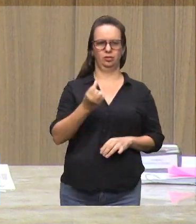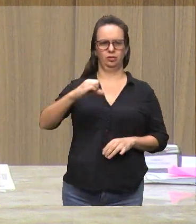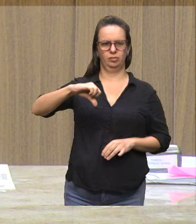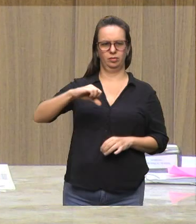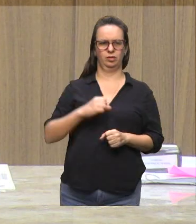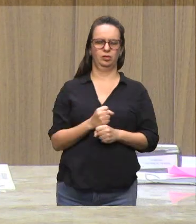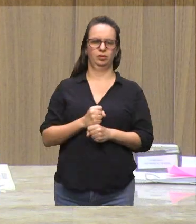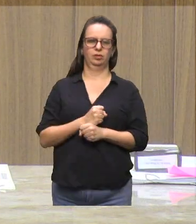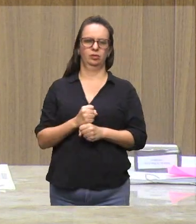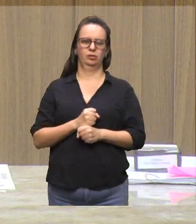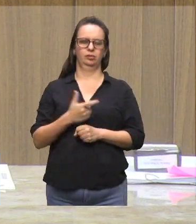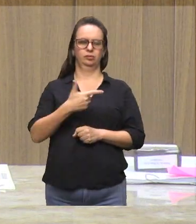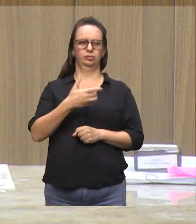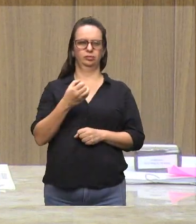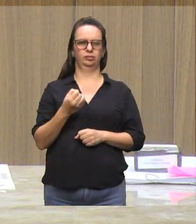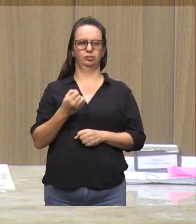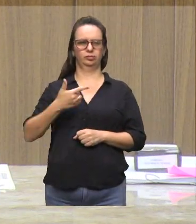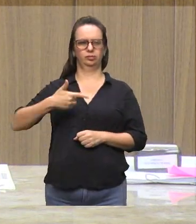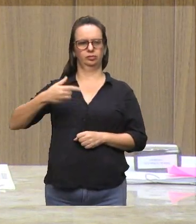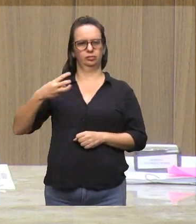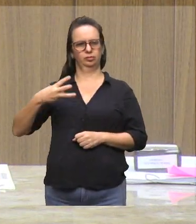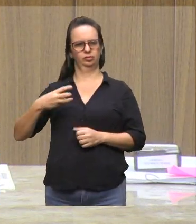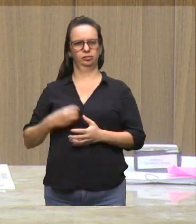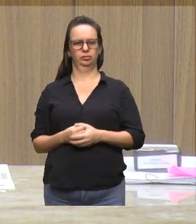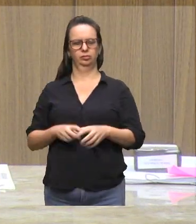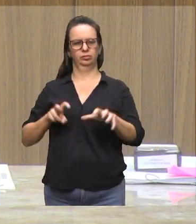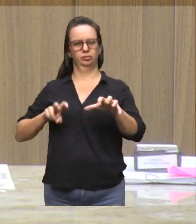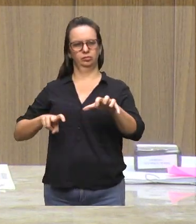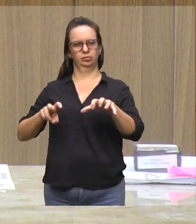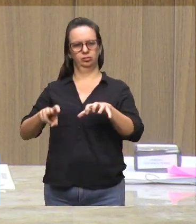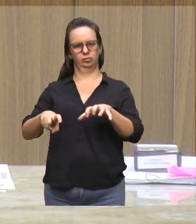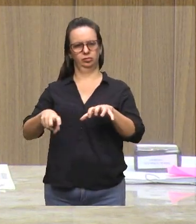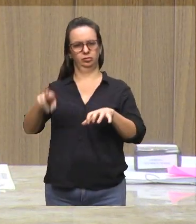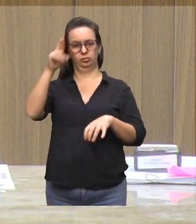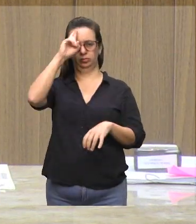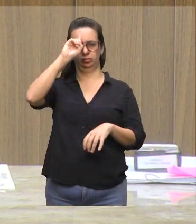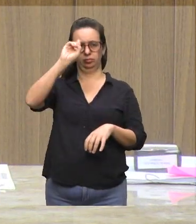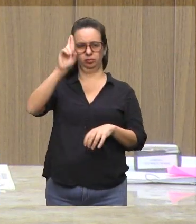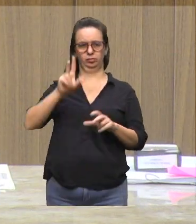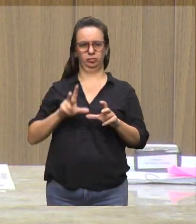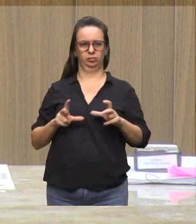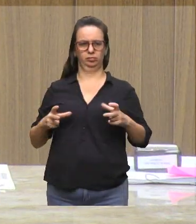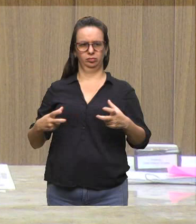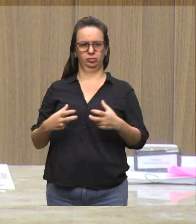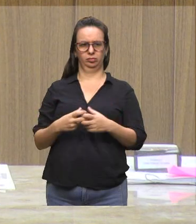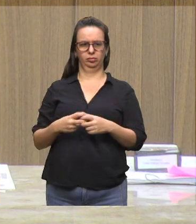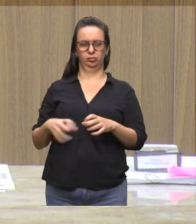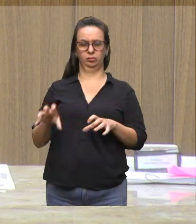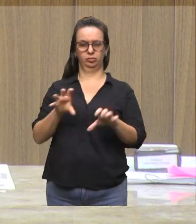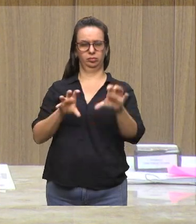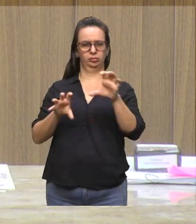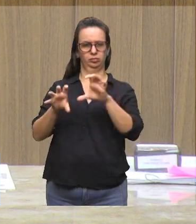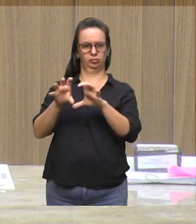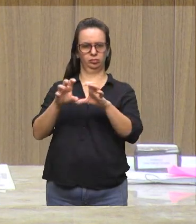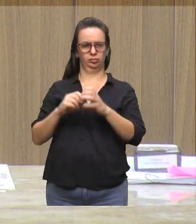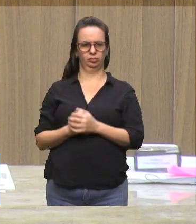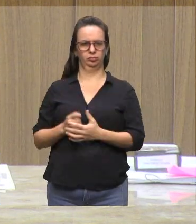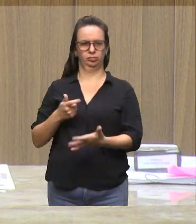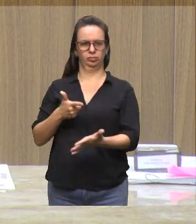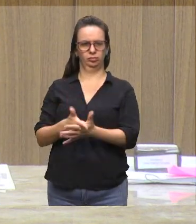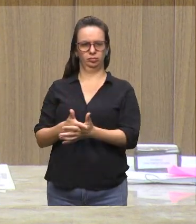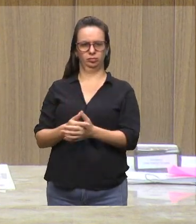69/2023 da mesa diretora da Câmara, que dispõe sobre a reclassificação dos vencimentos dos servidores